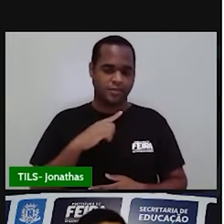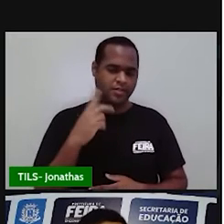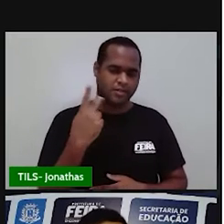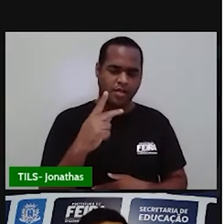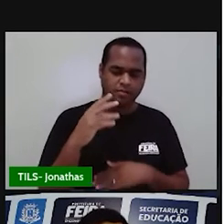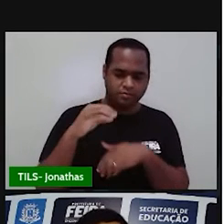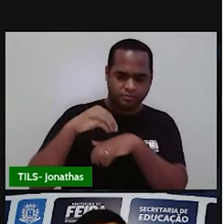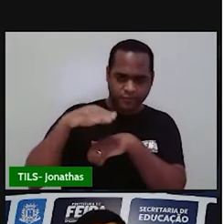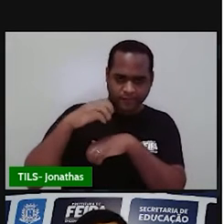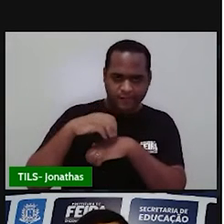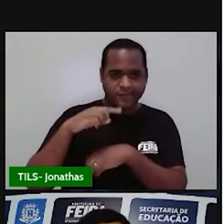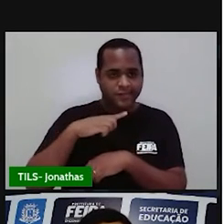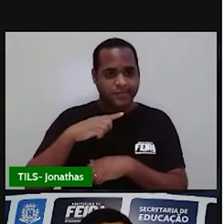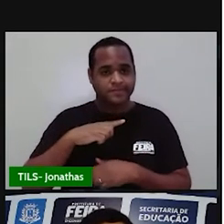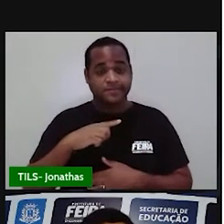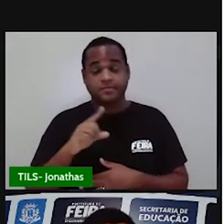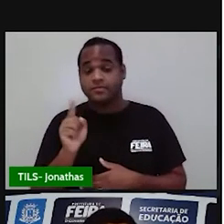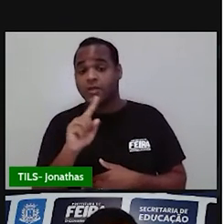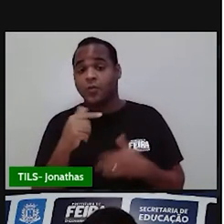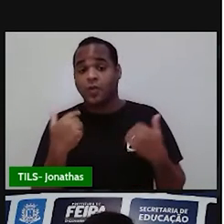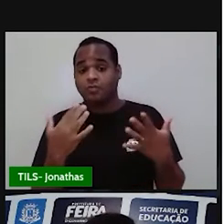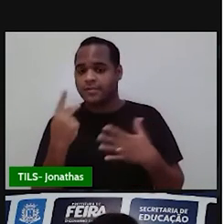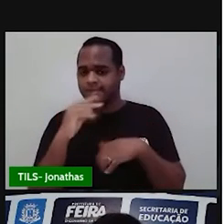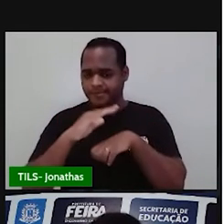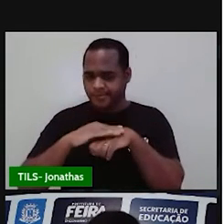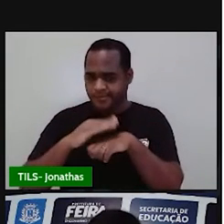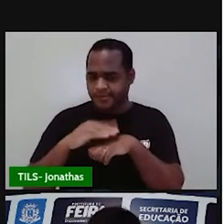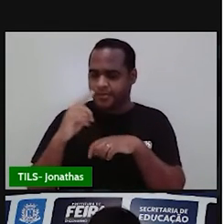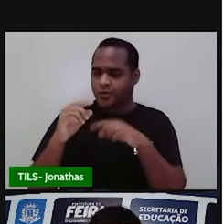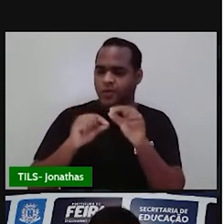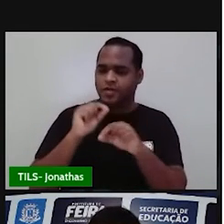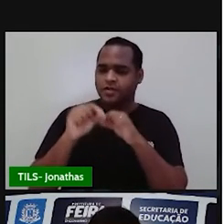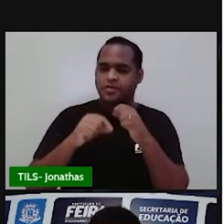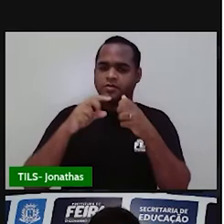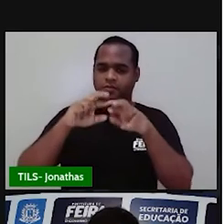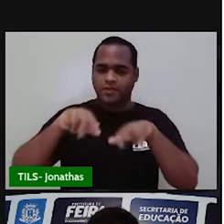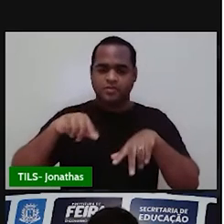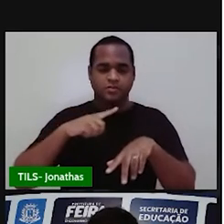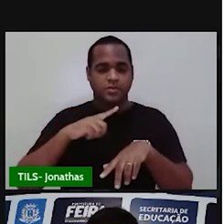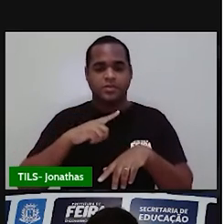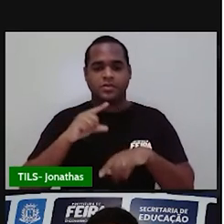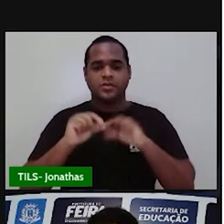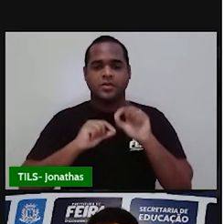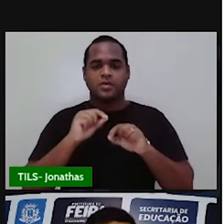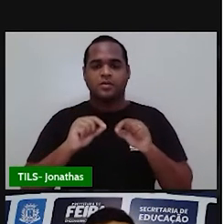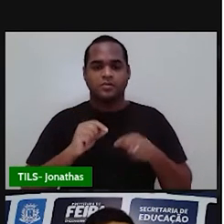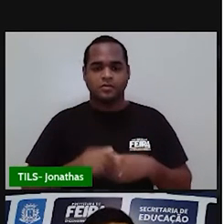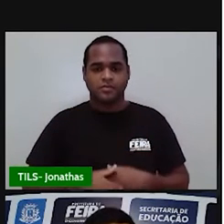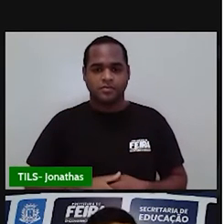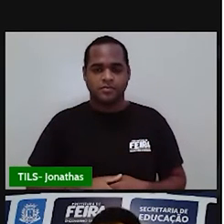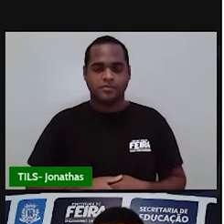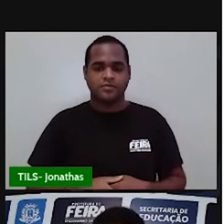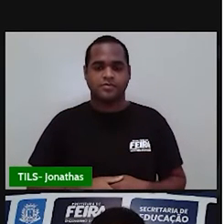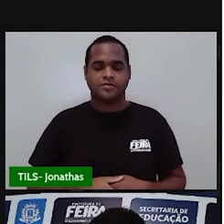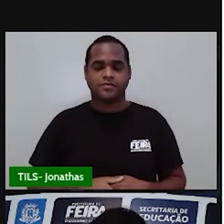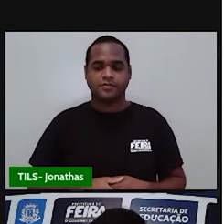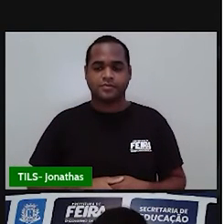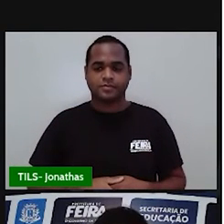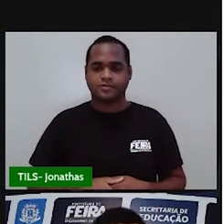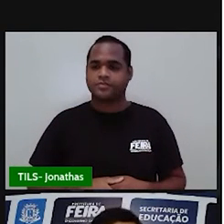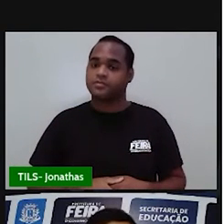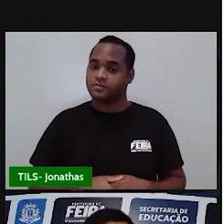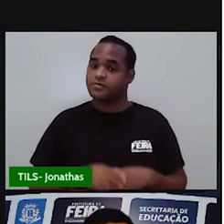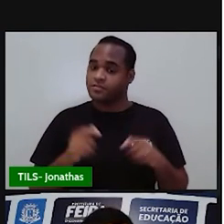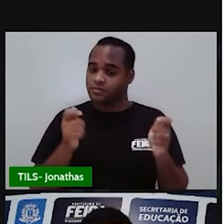informação? Você consegue saber de onde tirar isso? Tá? Porque a gente